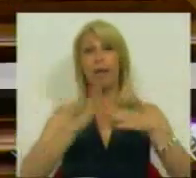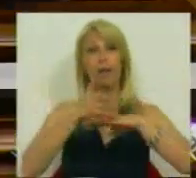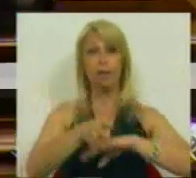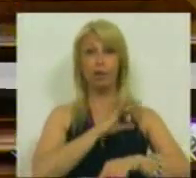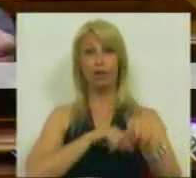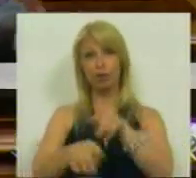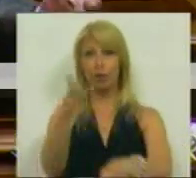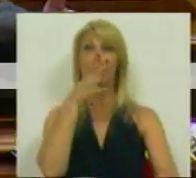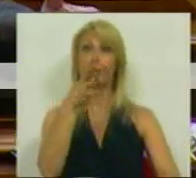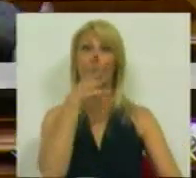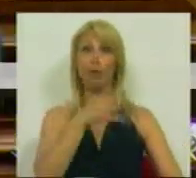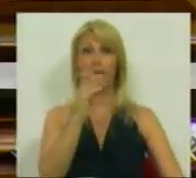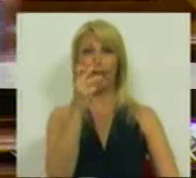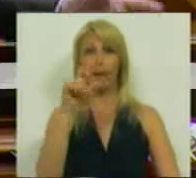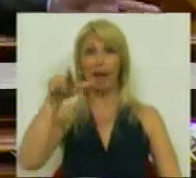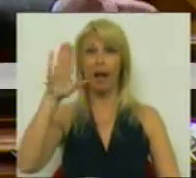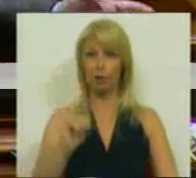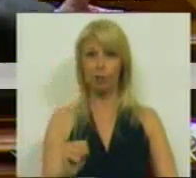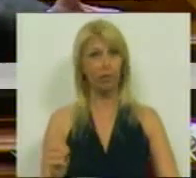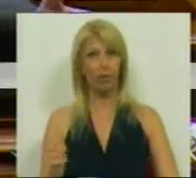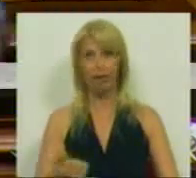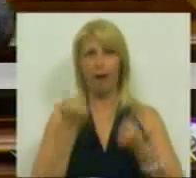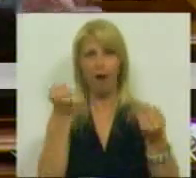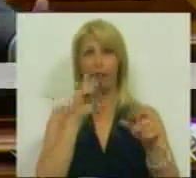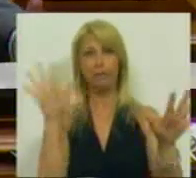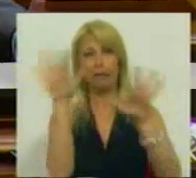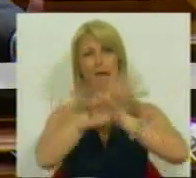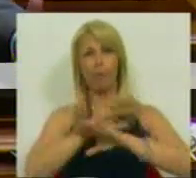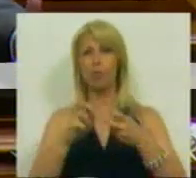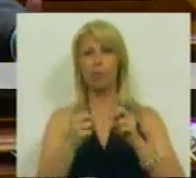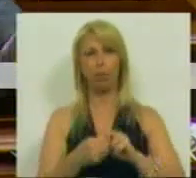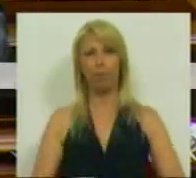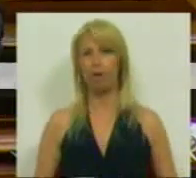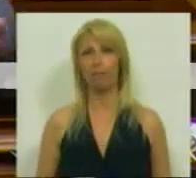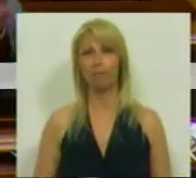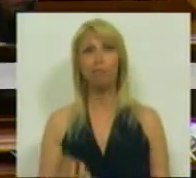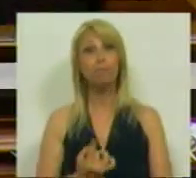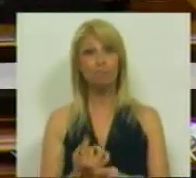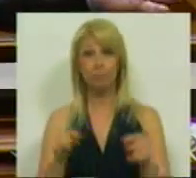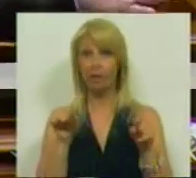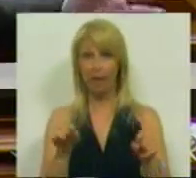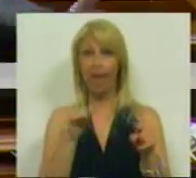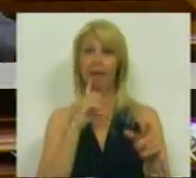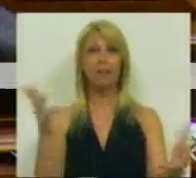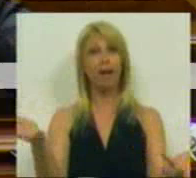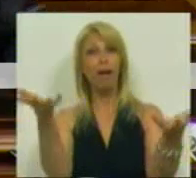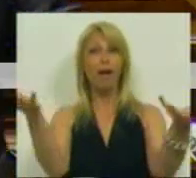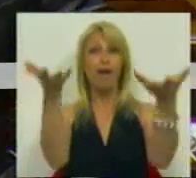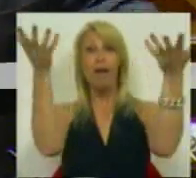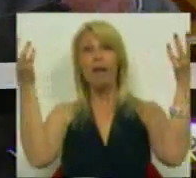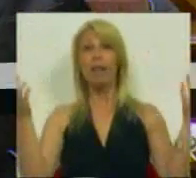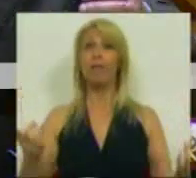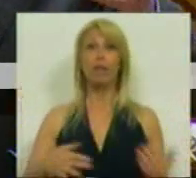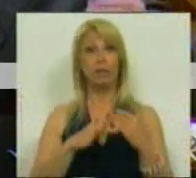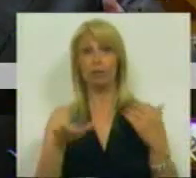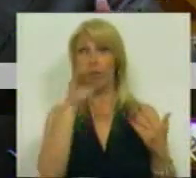do Sr. Deputado Carlos Abreu Amorim consegue disfarçar este problema, porque essa insustentável leveza não